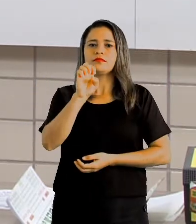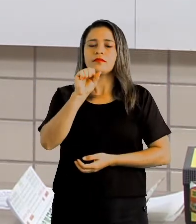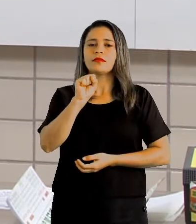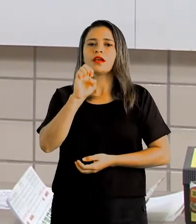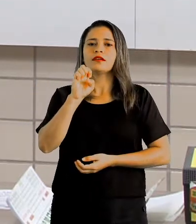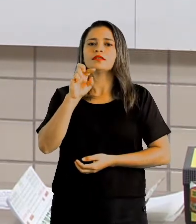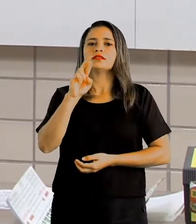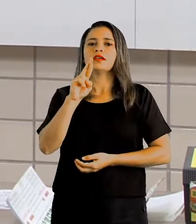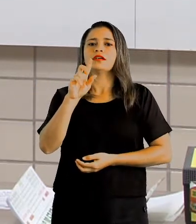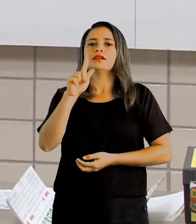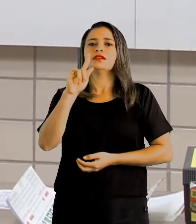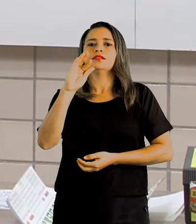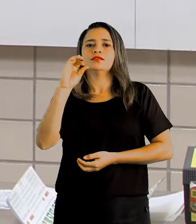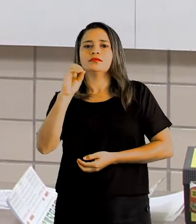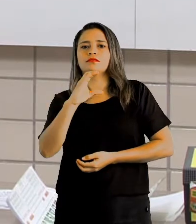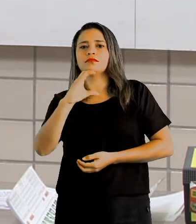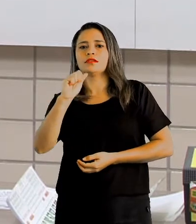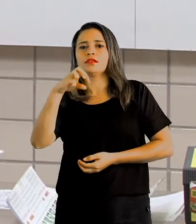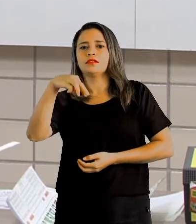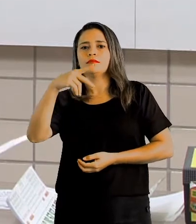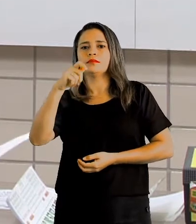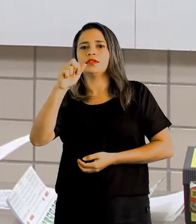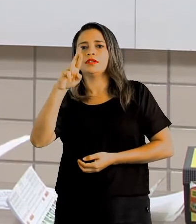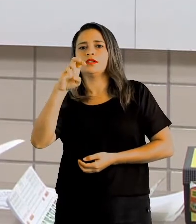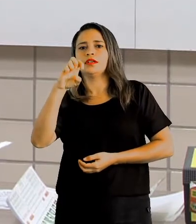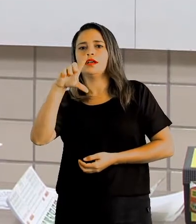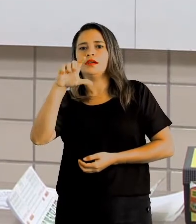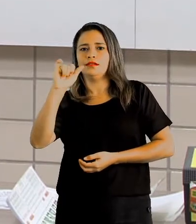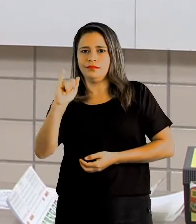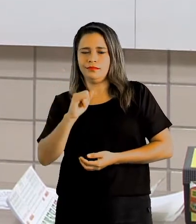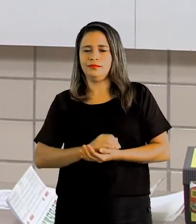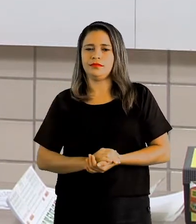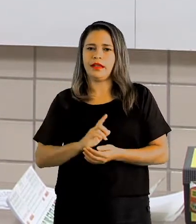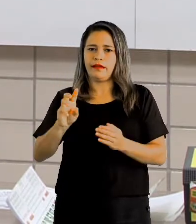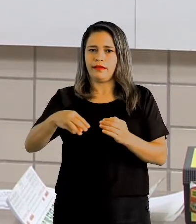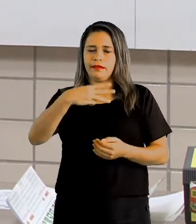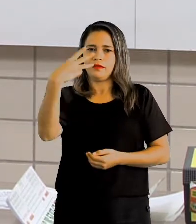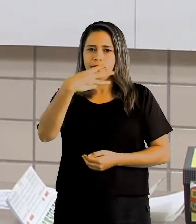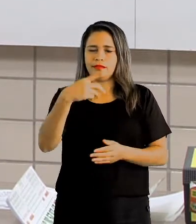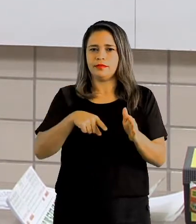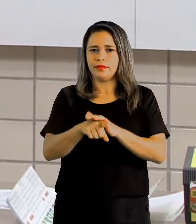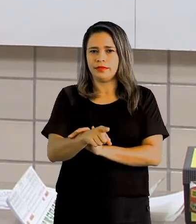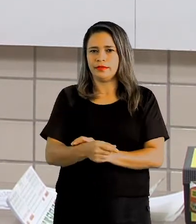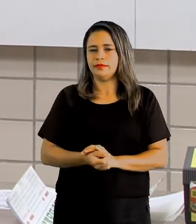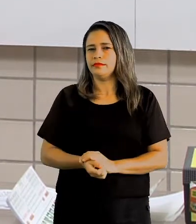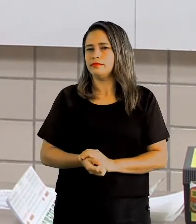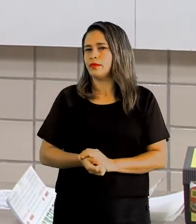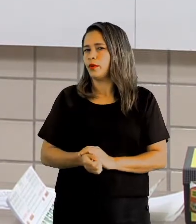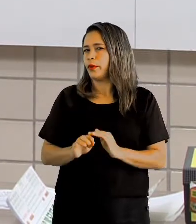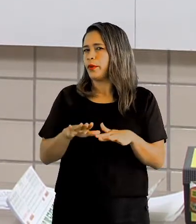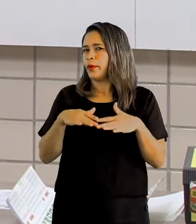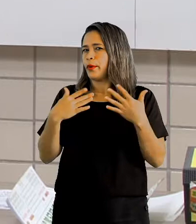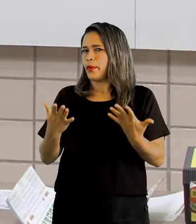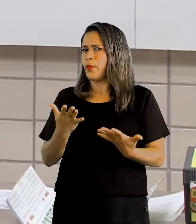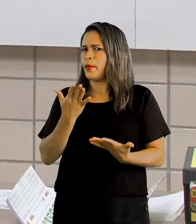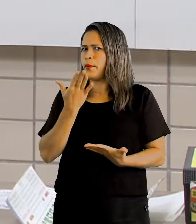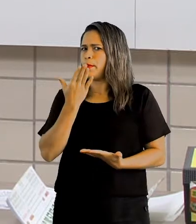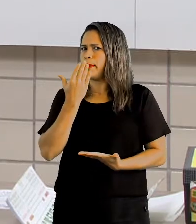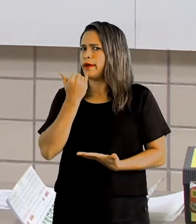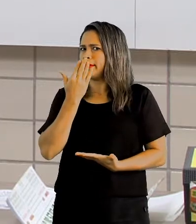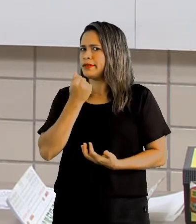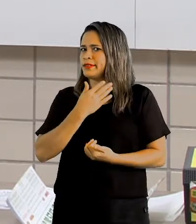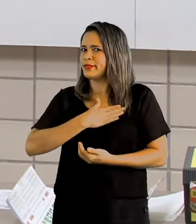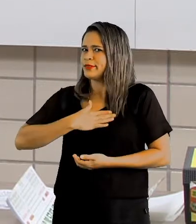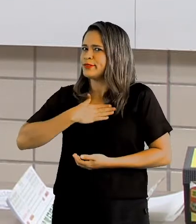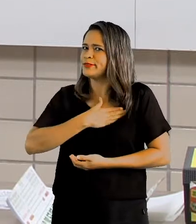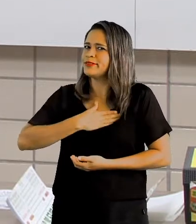Camparelli. Olha a nossa terceira pergunta. Segundo o texto, qual o alimento que ele gostava?